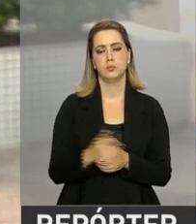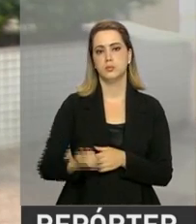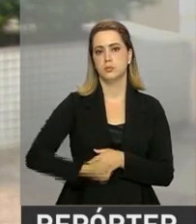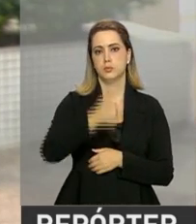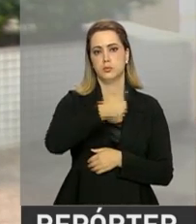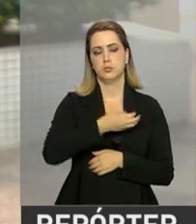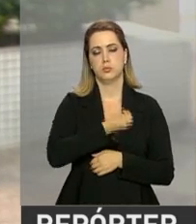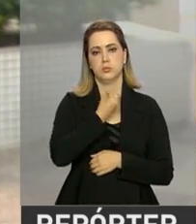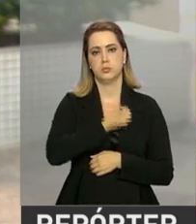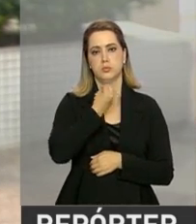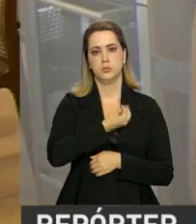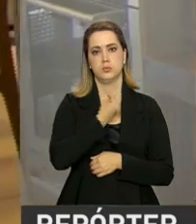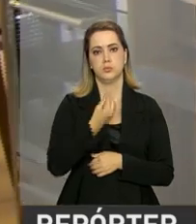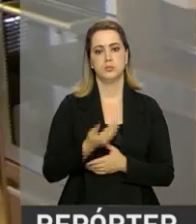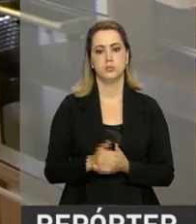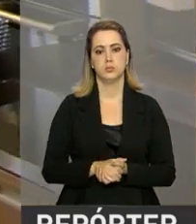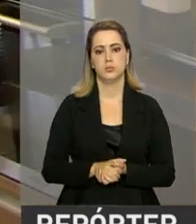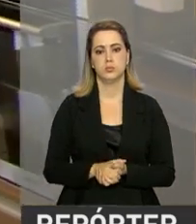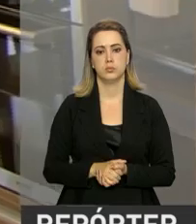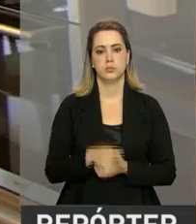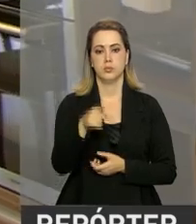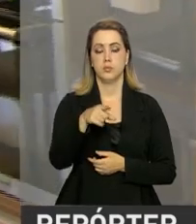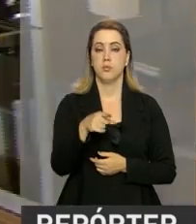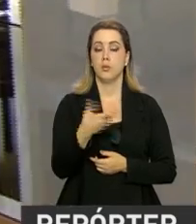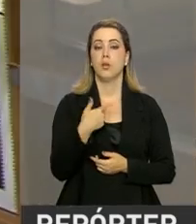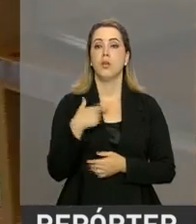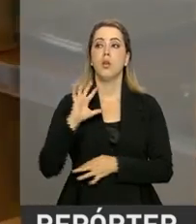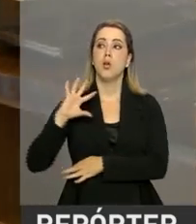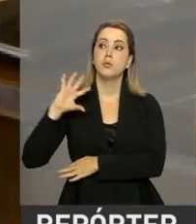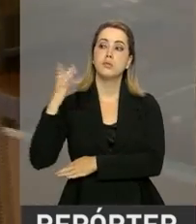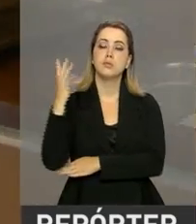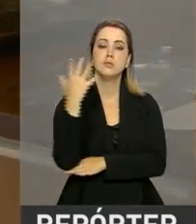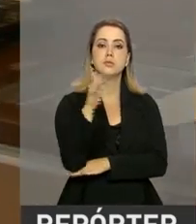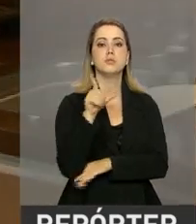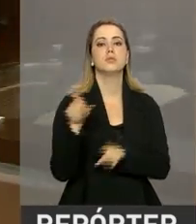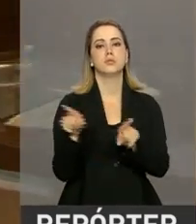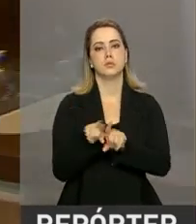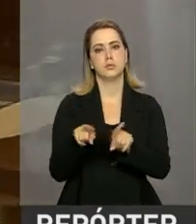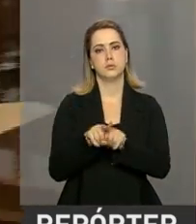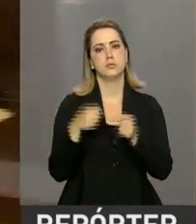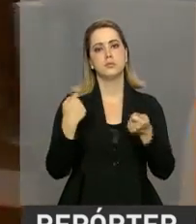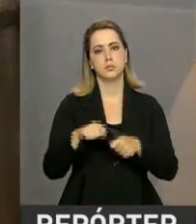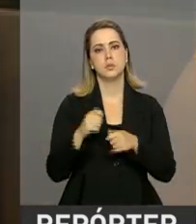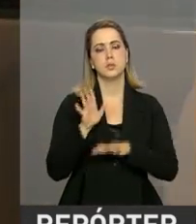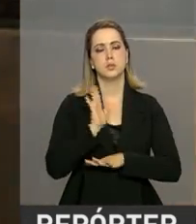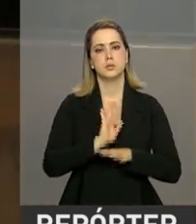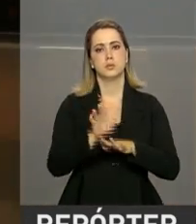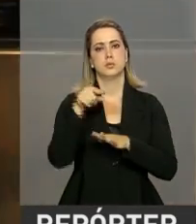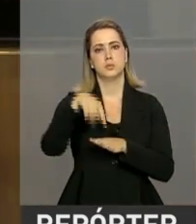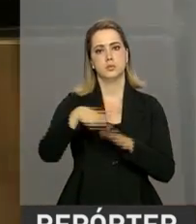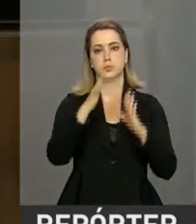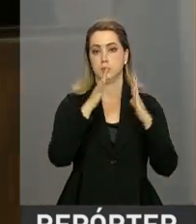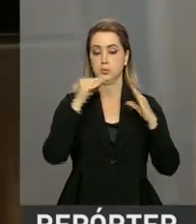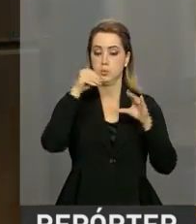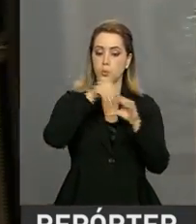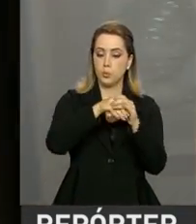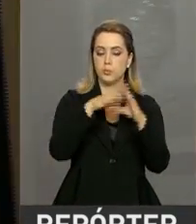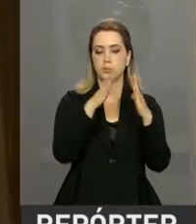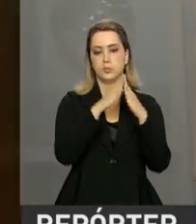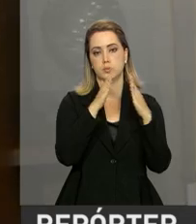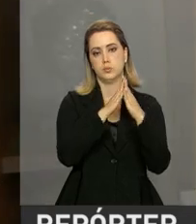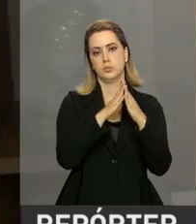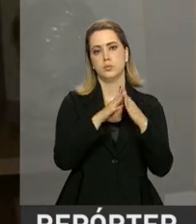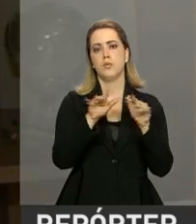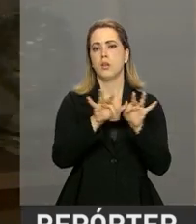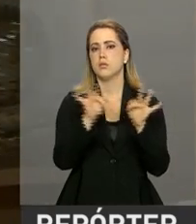qualidade de vida mais conforto medidas sustentáveis também podem e devem ser usadas dentro de casa atitudes